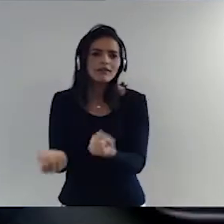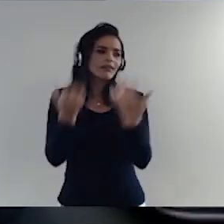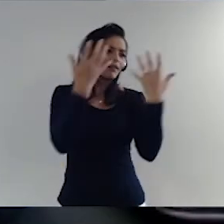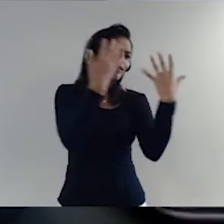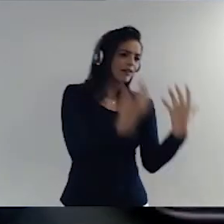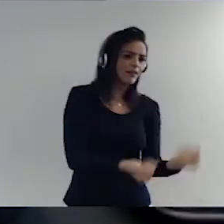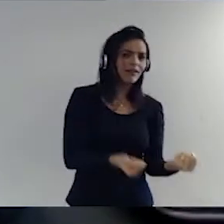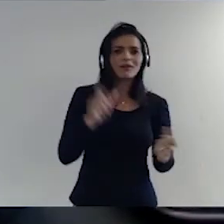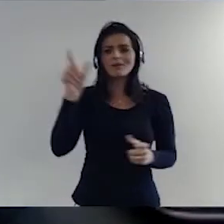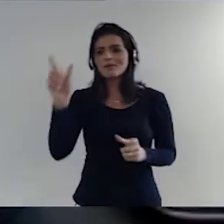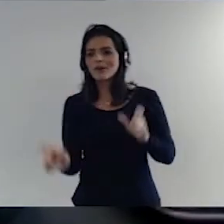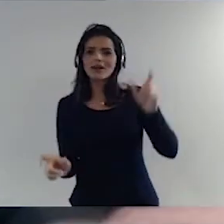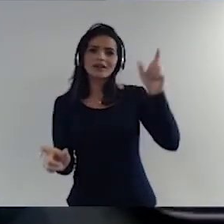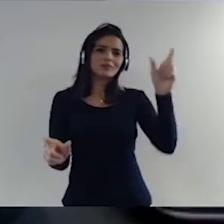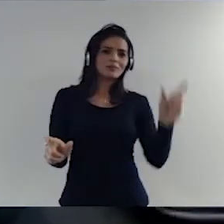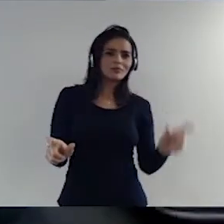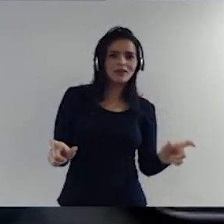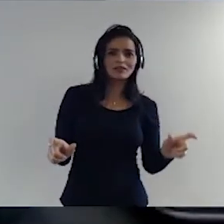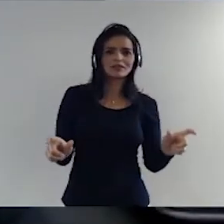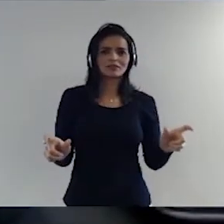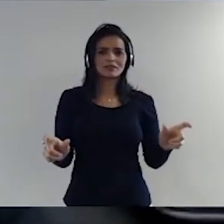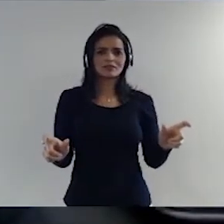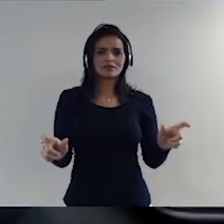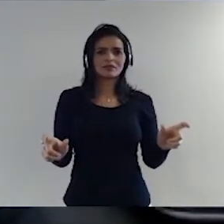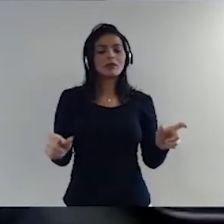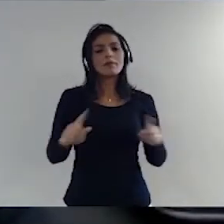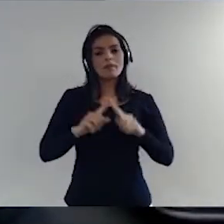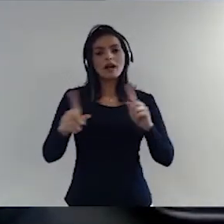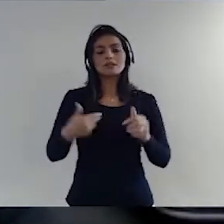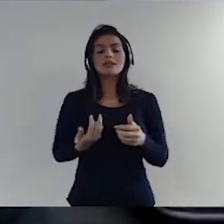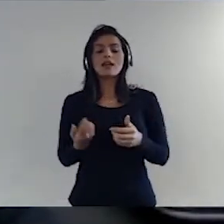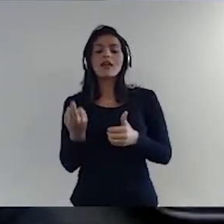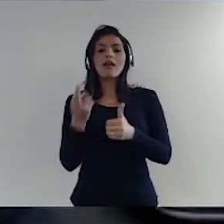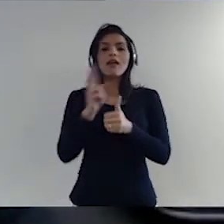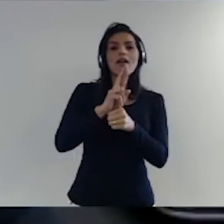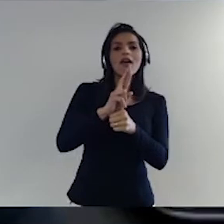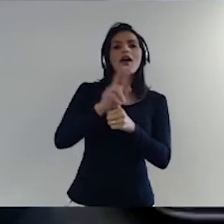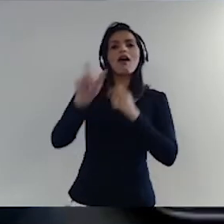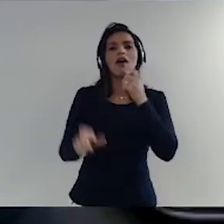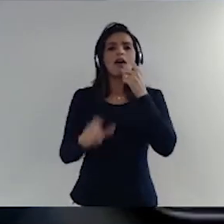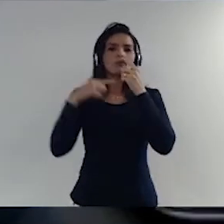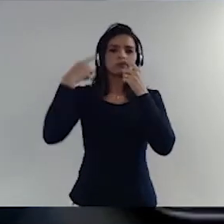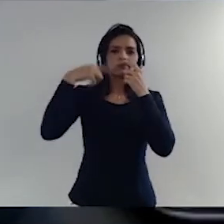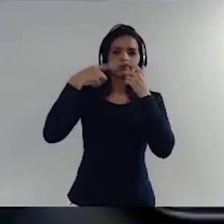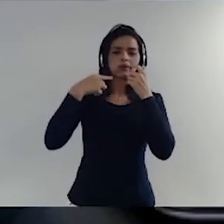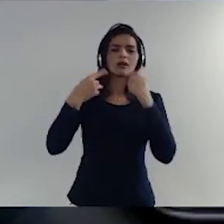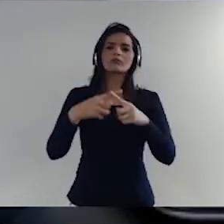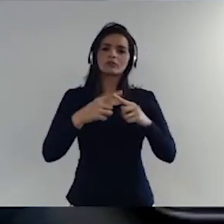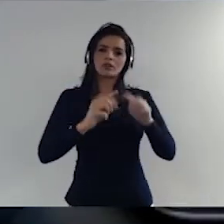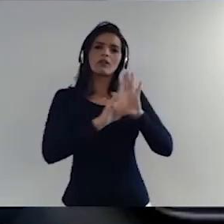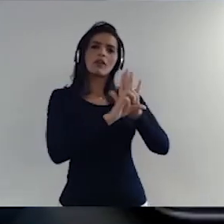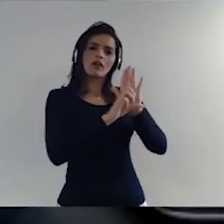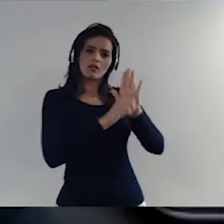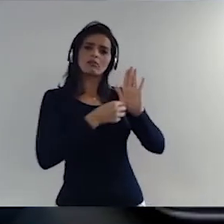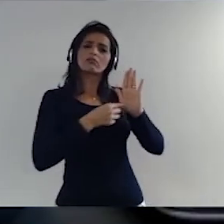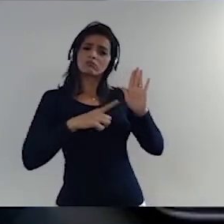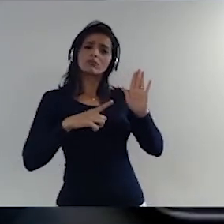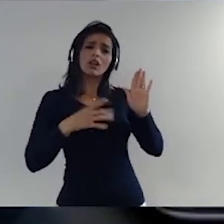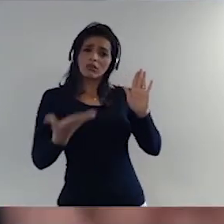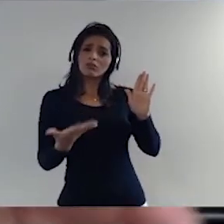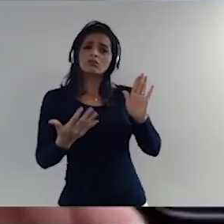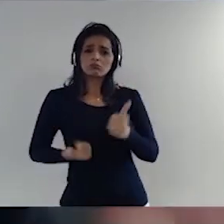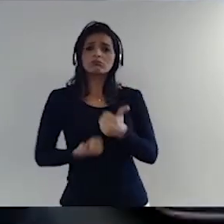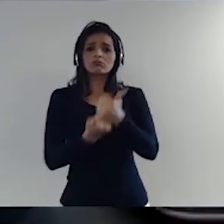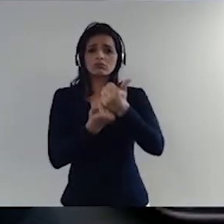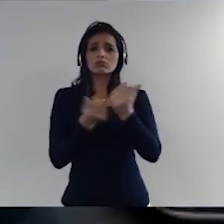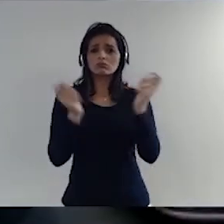partes através da manifestação dos seus advogados, porque isso há um respaldo na legislação processual.